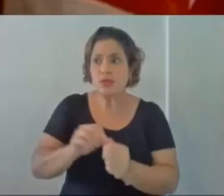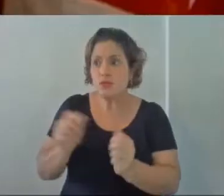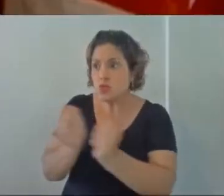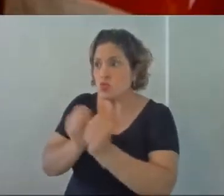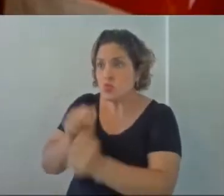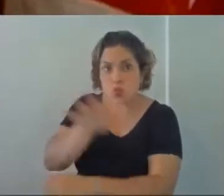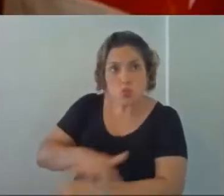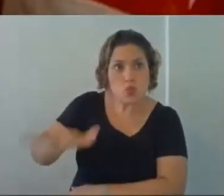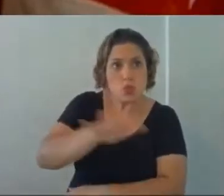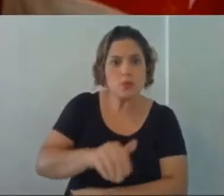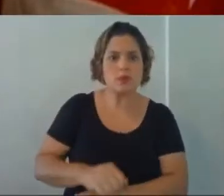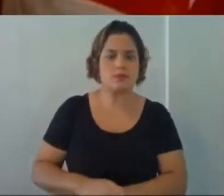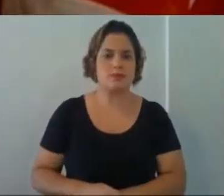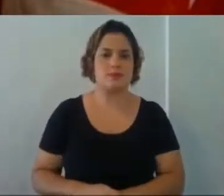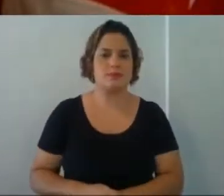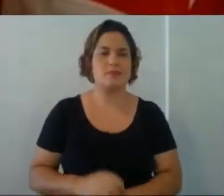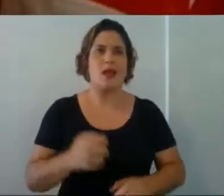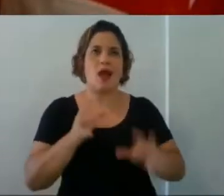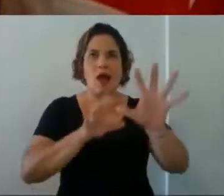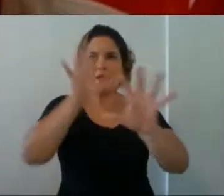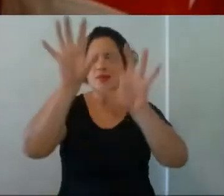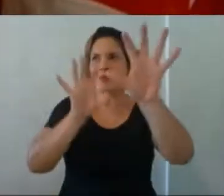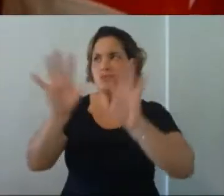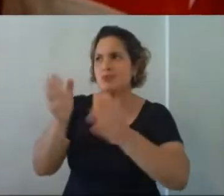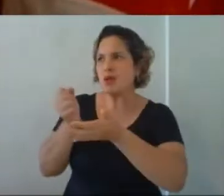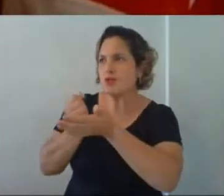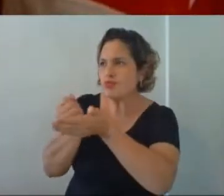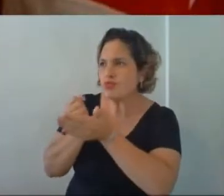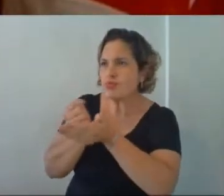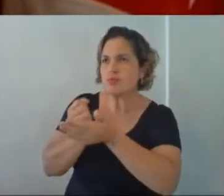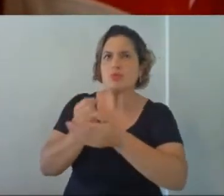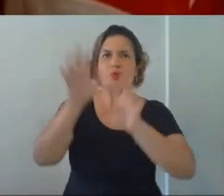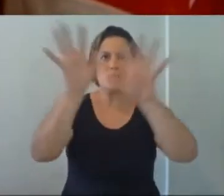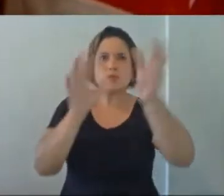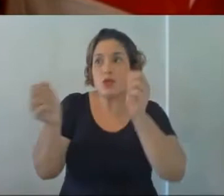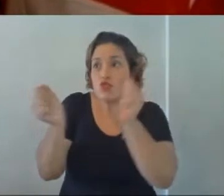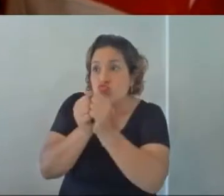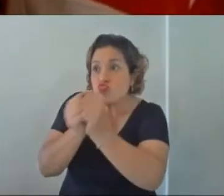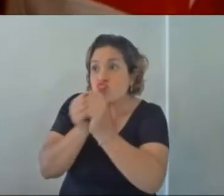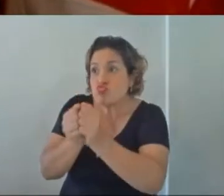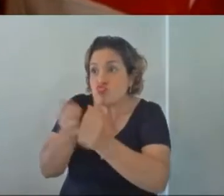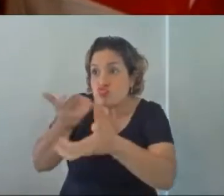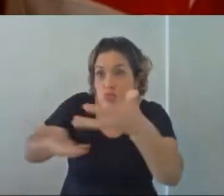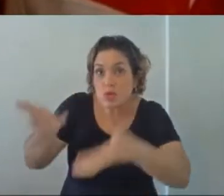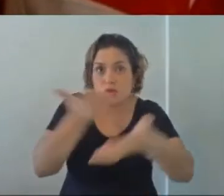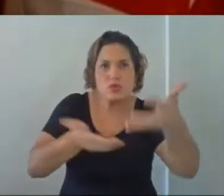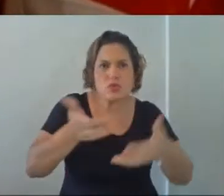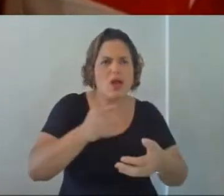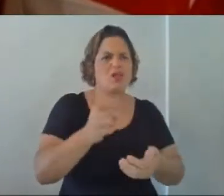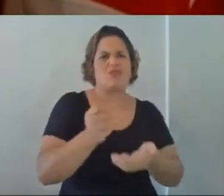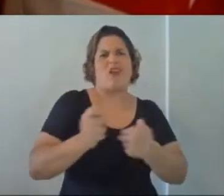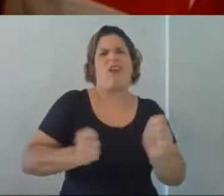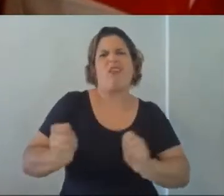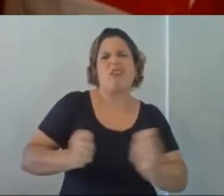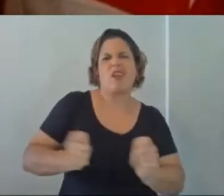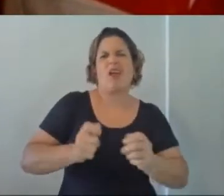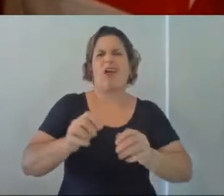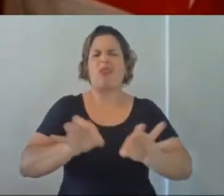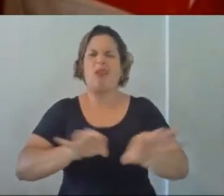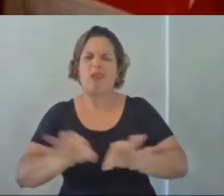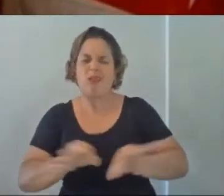artistas. Uma montagem colaborativa, né? Muito mais do que uma montagem controlada e planejada, assim. Então existe